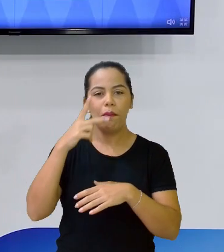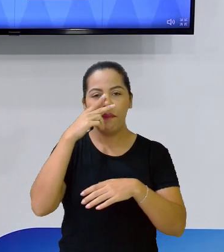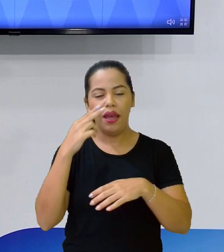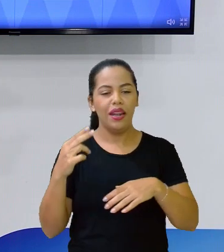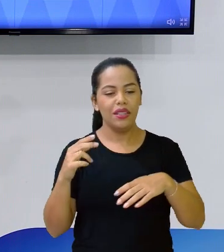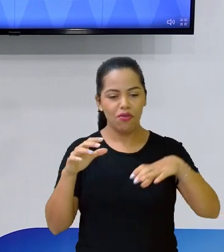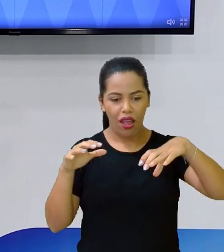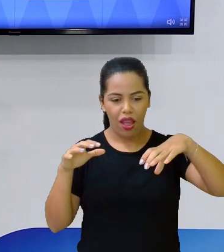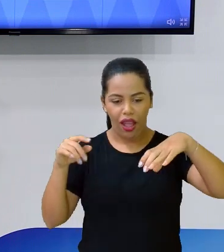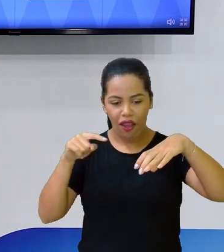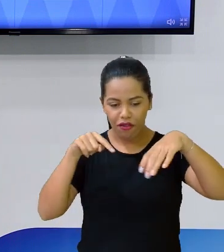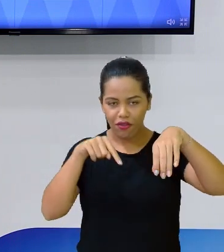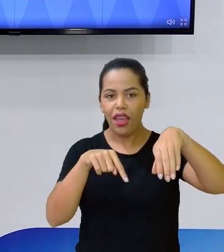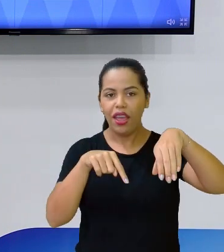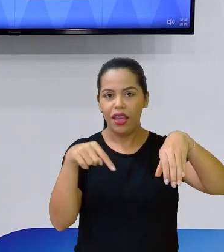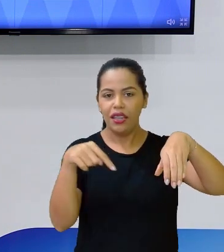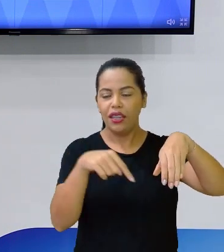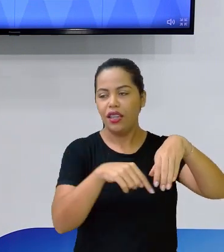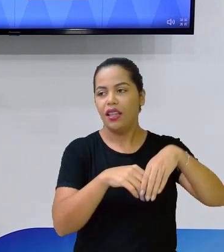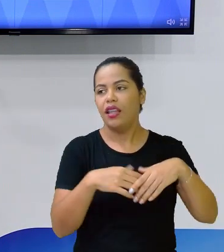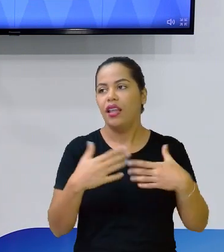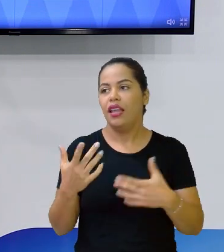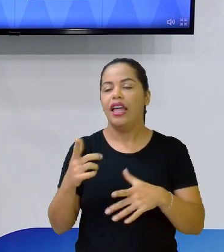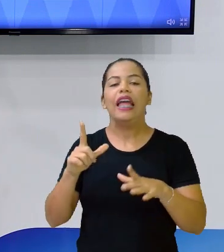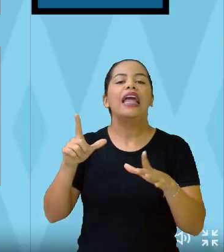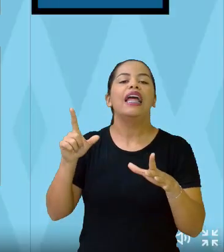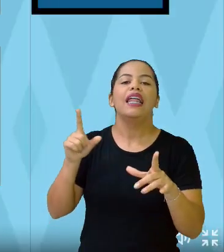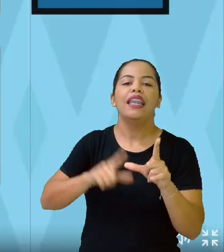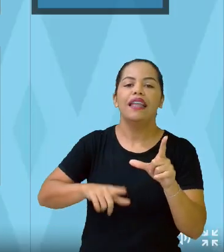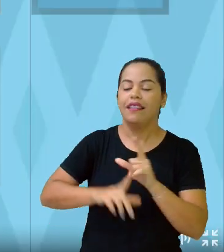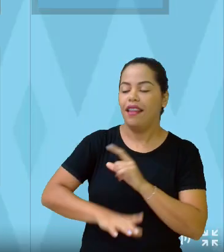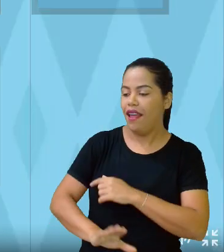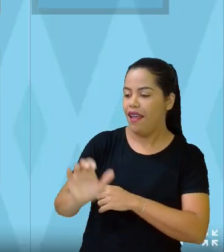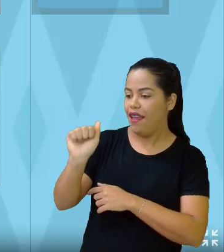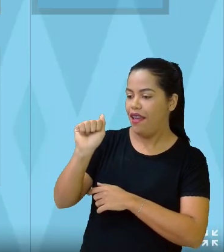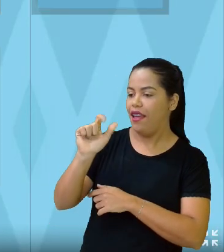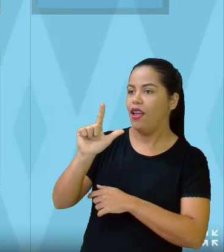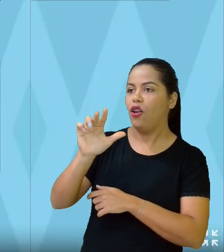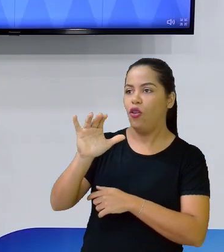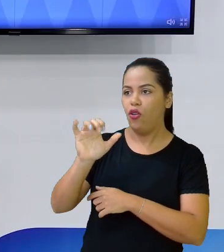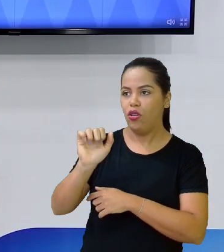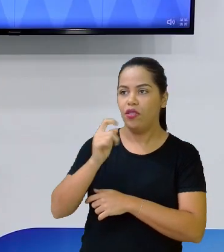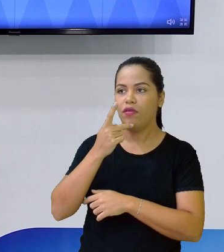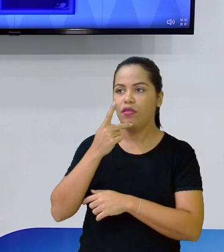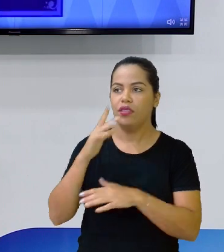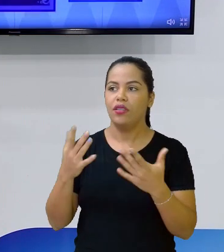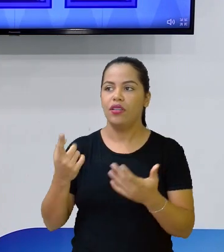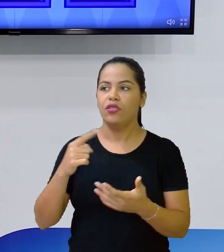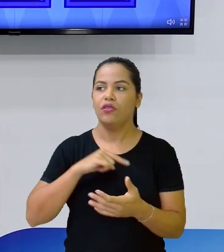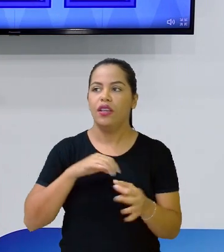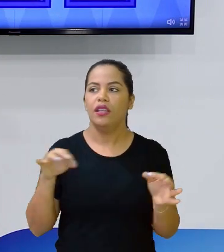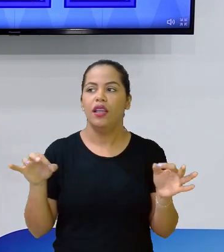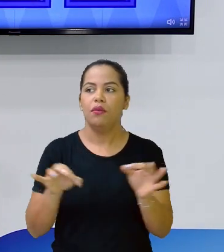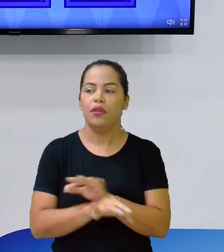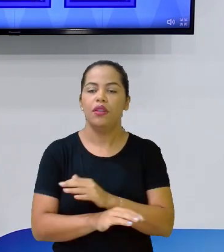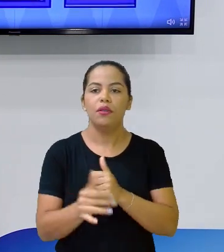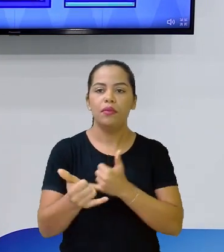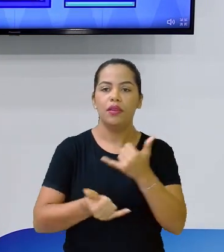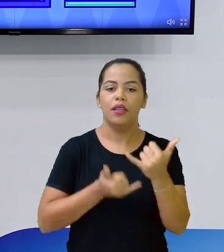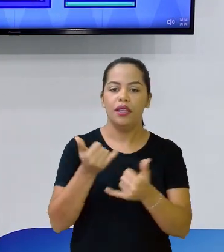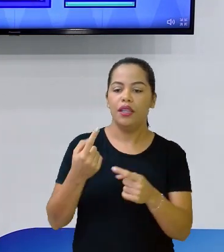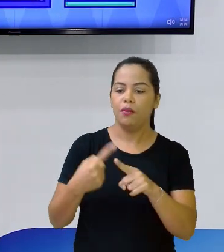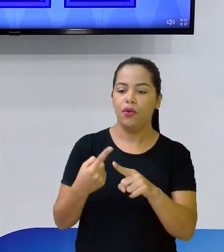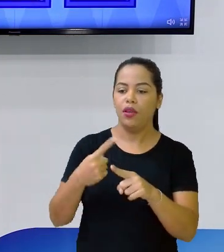caso. O sólido, letra muito A, bem. o Lucas está dizendo. Olha aí, então, a gente vai finalizando o jogo, professora Eli, porque o nosso